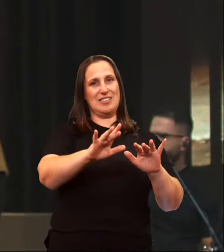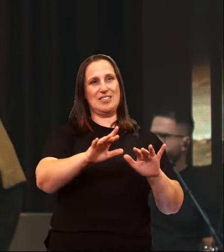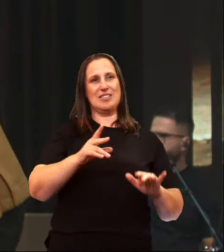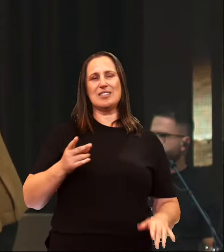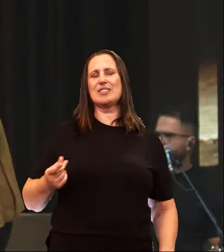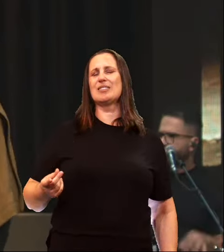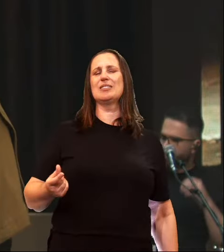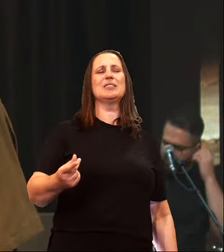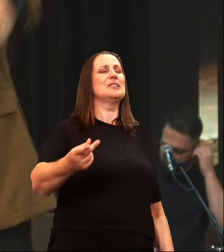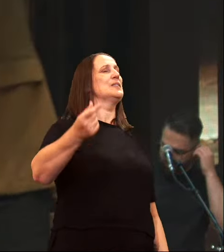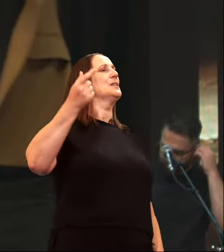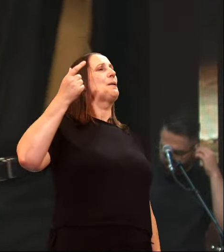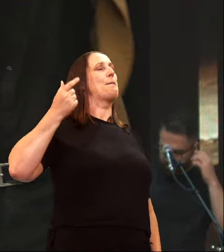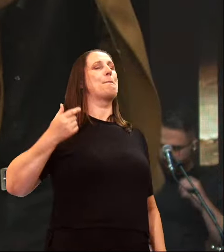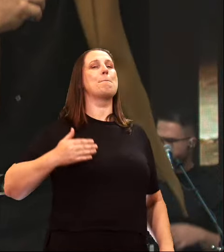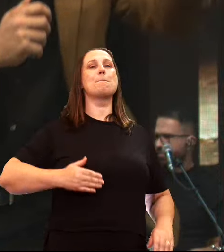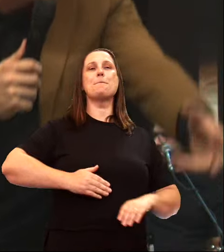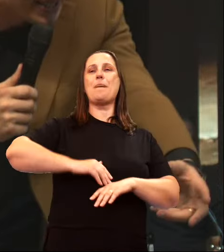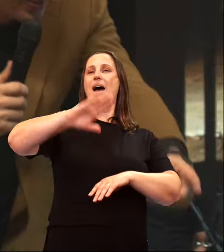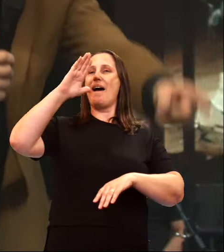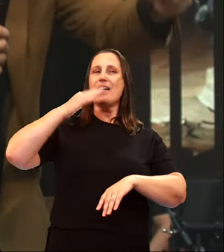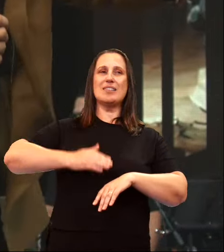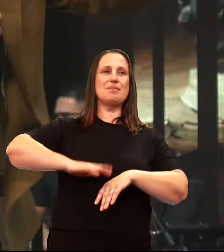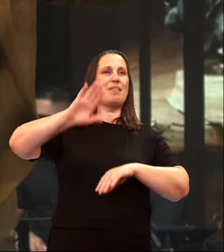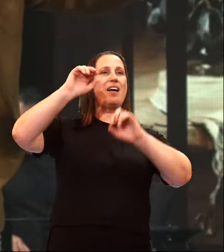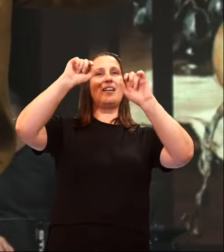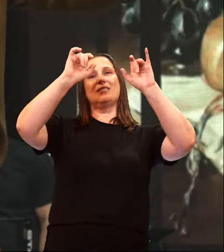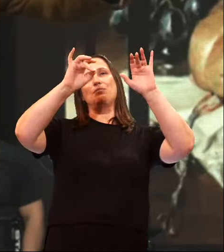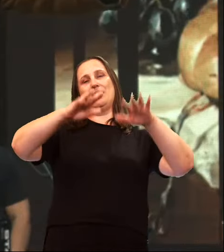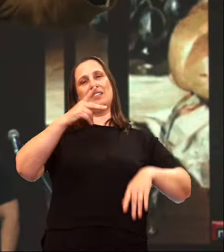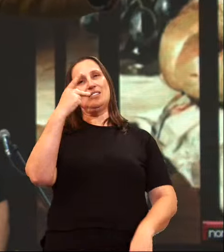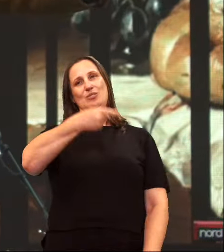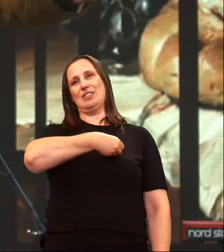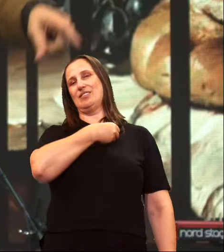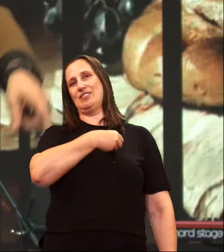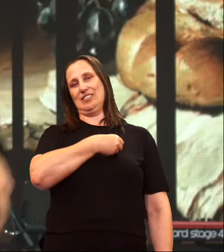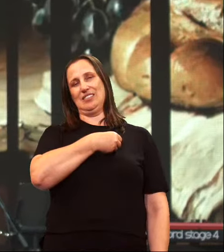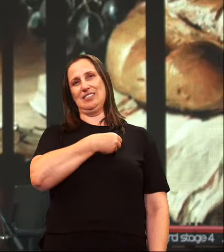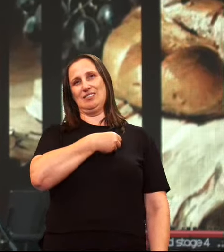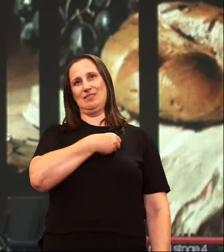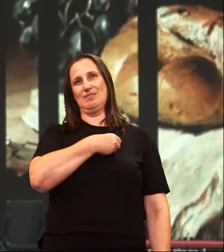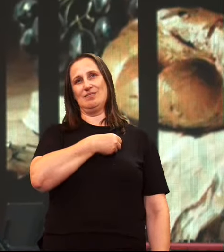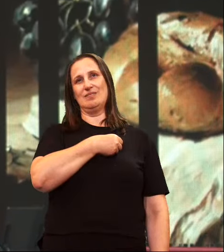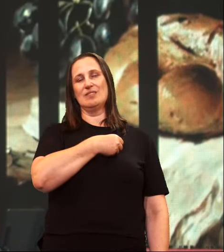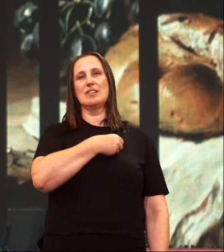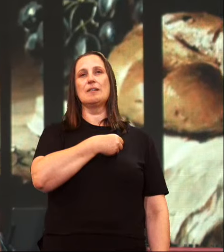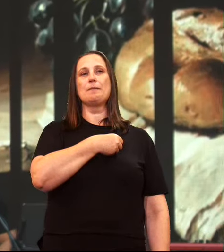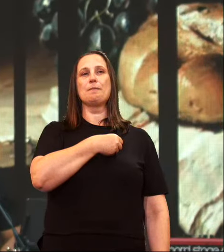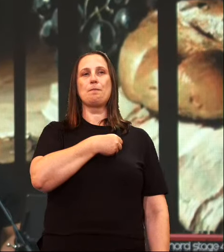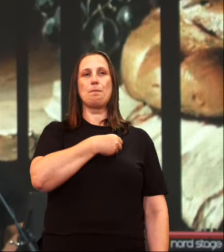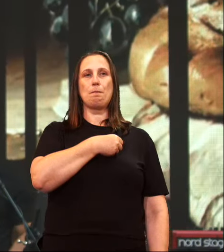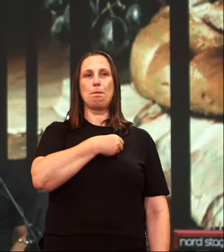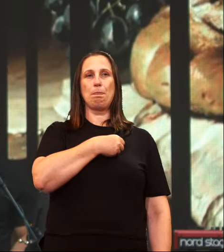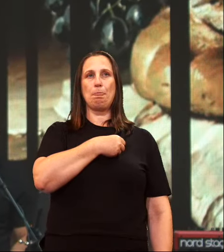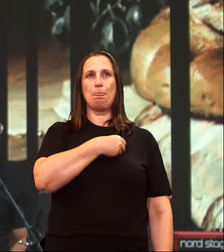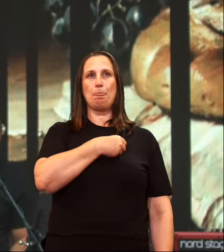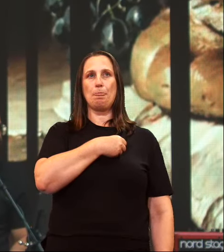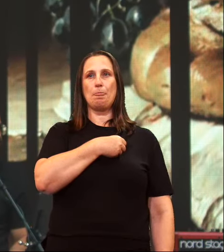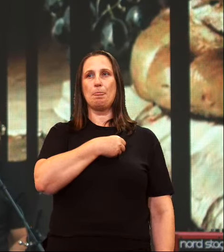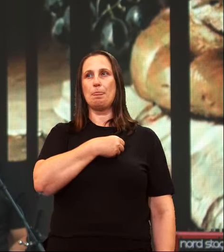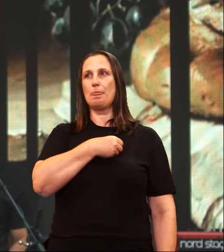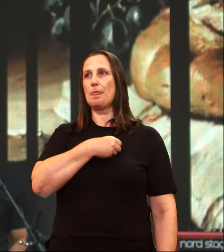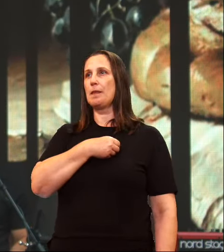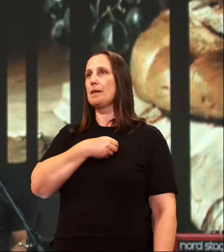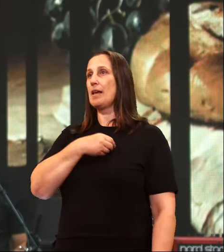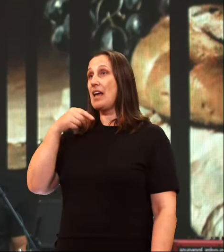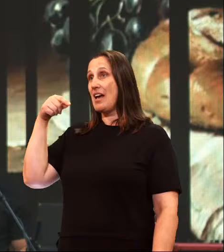mais bênçãos e mais bênçãos sobre a sua vida. Olha aqui para nós,